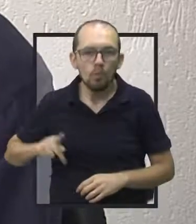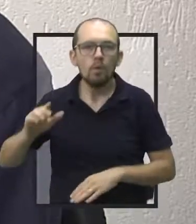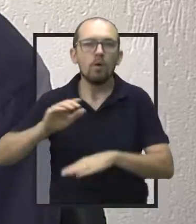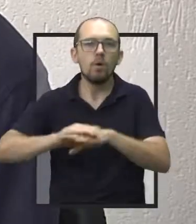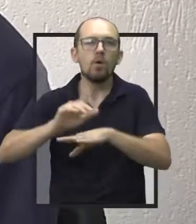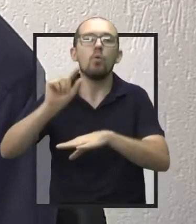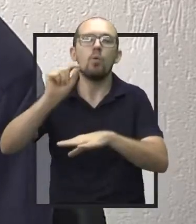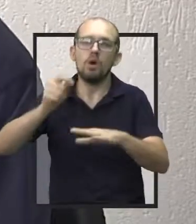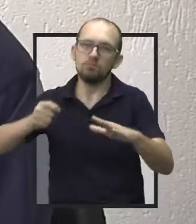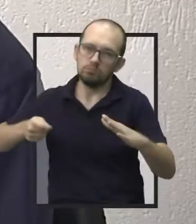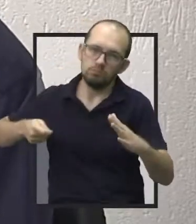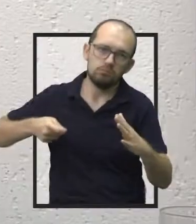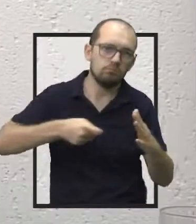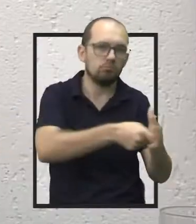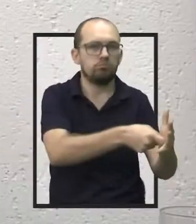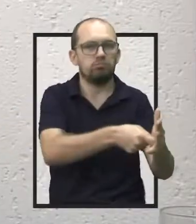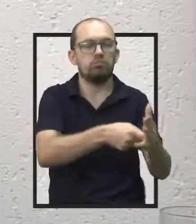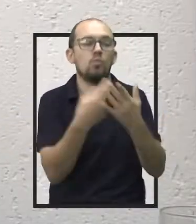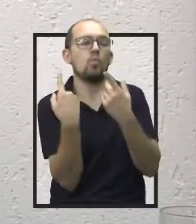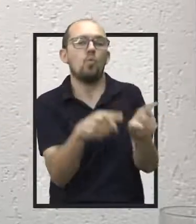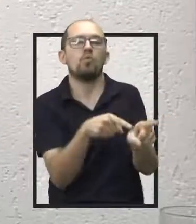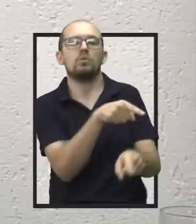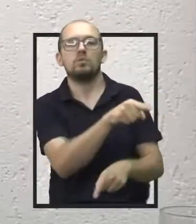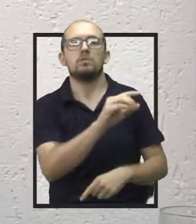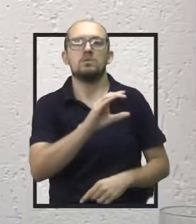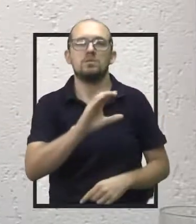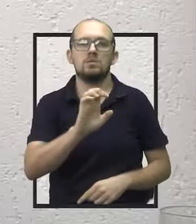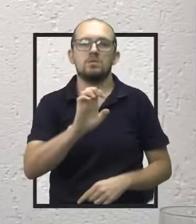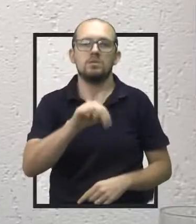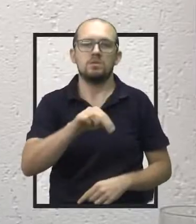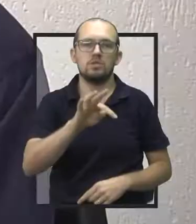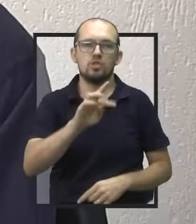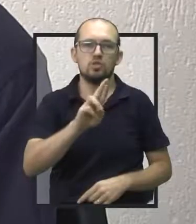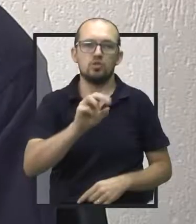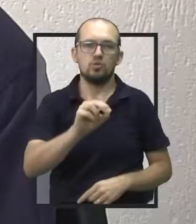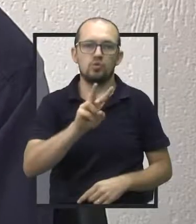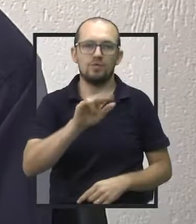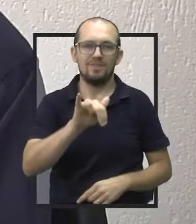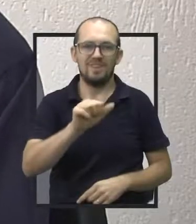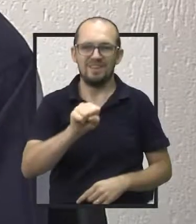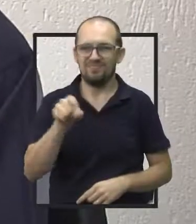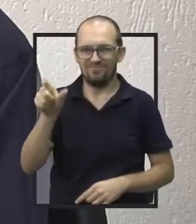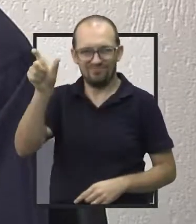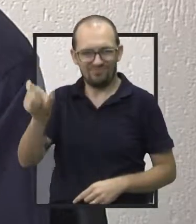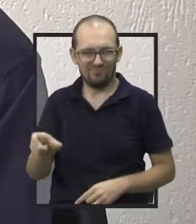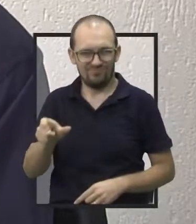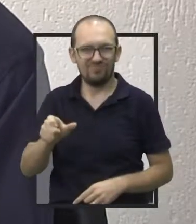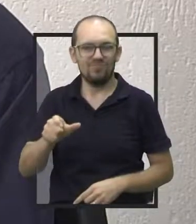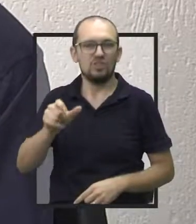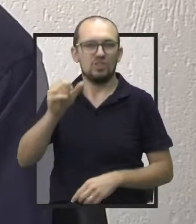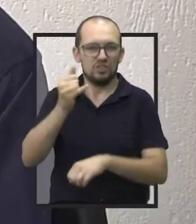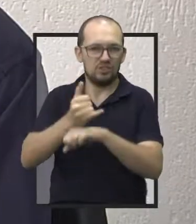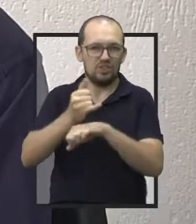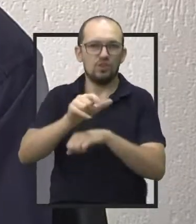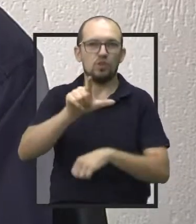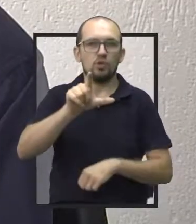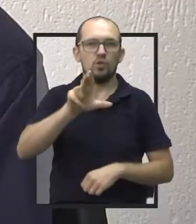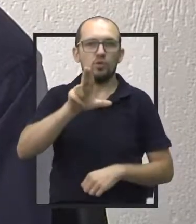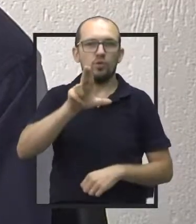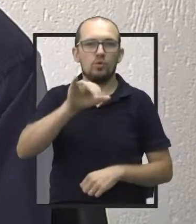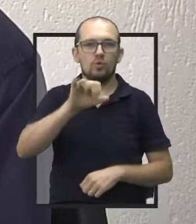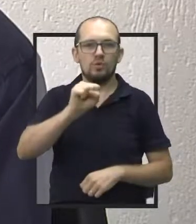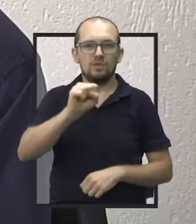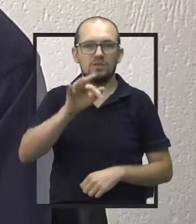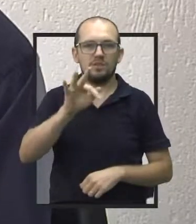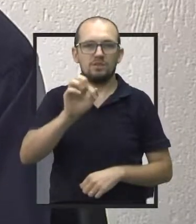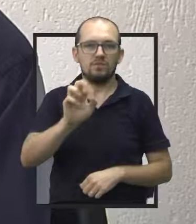contra a centrovias o doutor luiz fernando rossetto ele notificou no dia 12 de setembro o